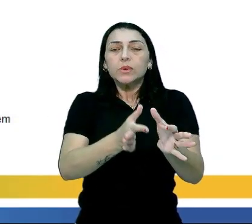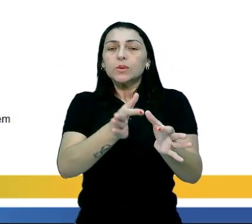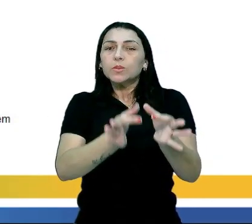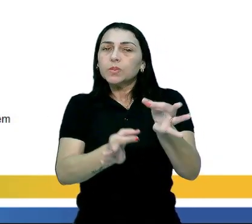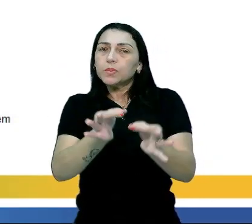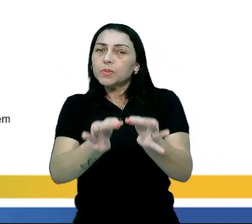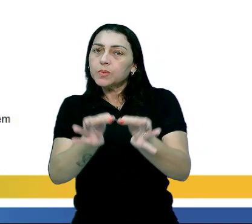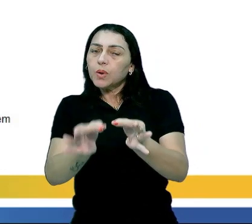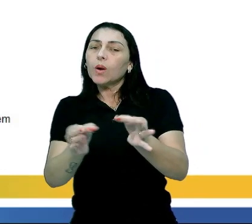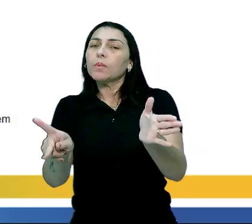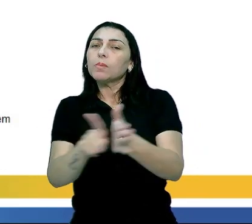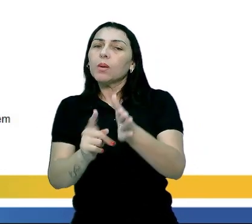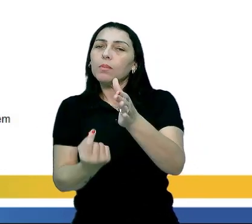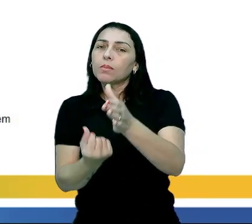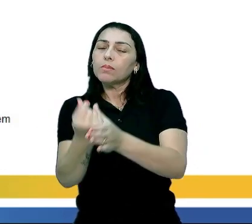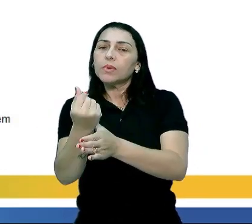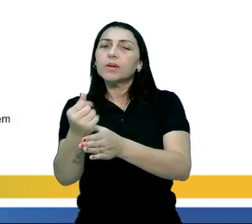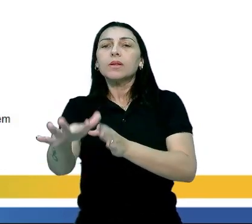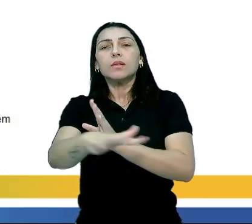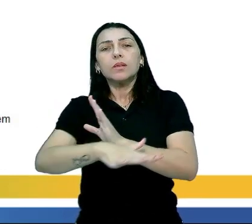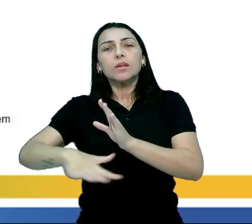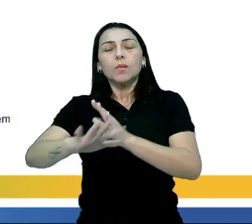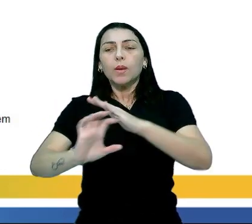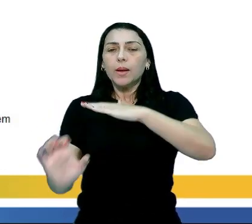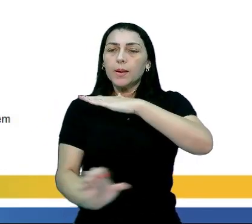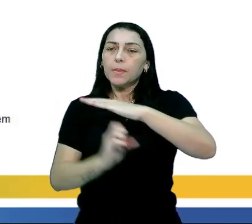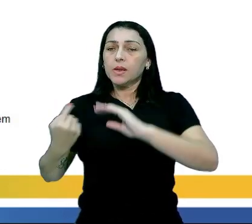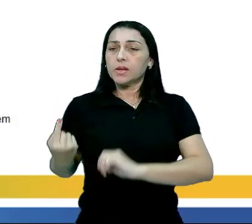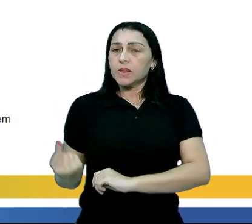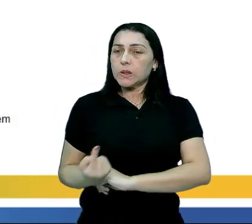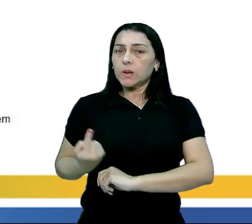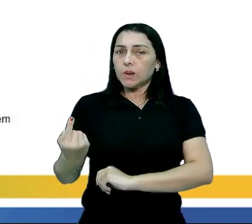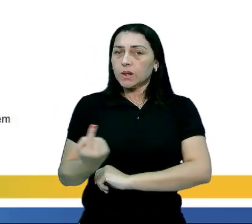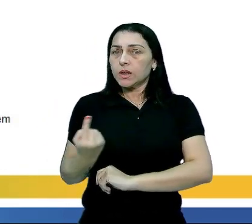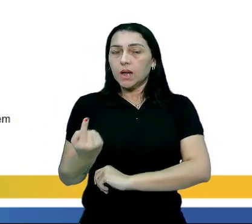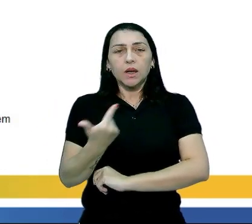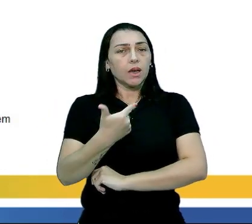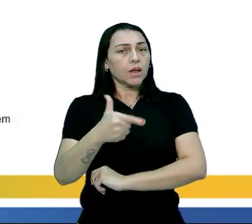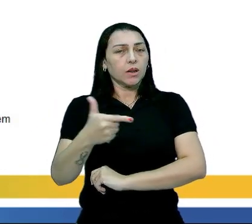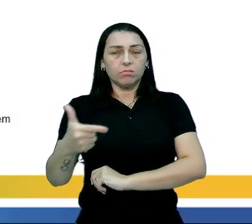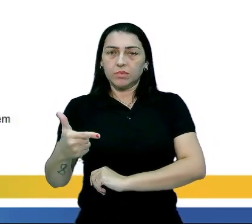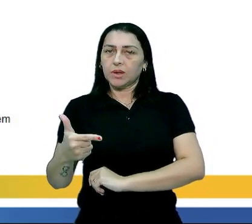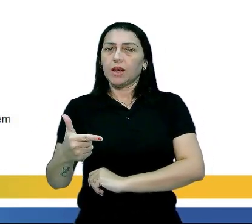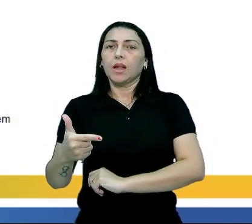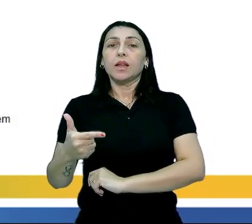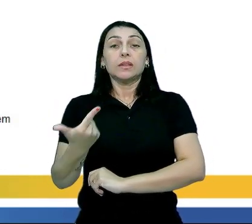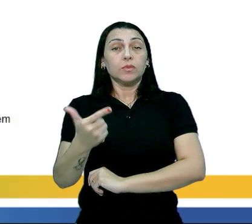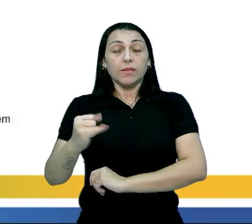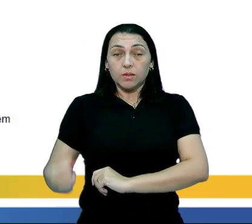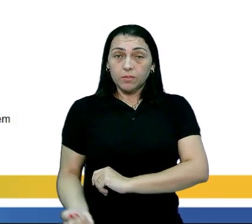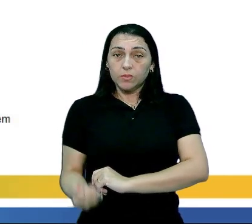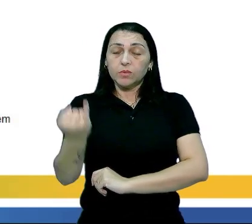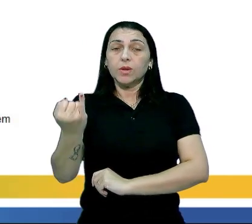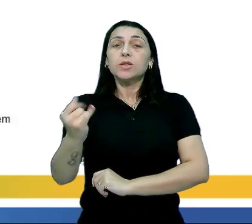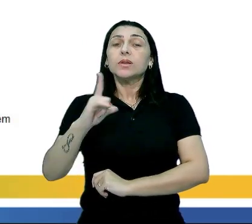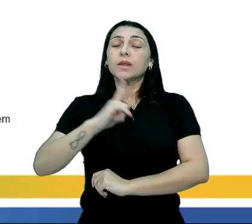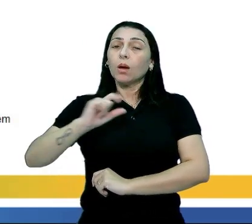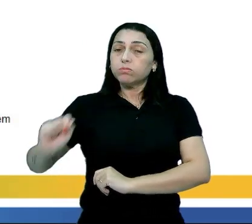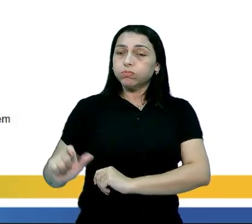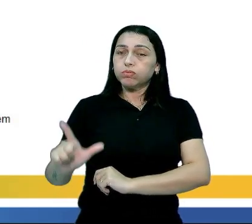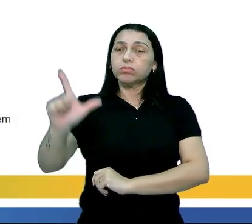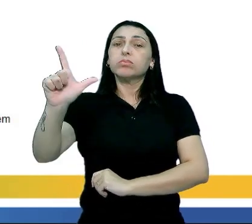completamente capitalista da sociedade, uma empresa individual que não tirasse vantagem das oportunidades de